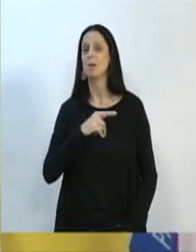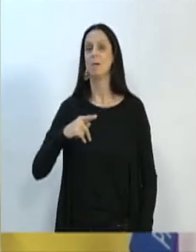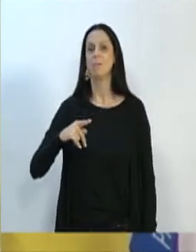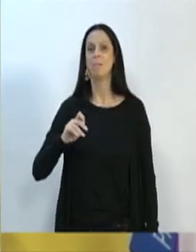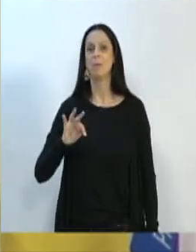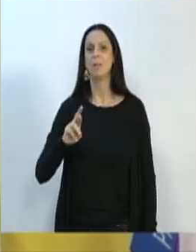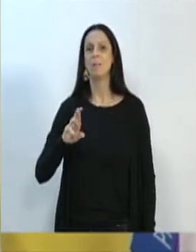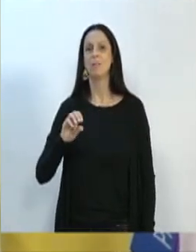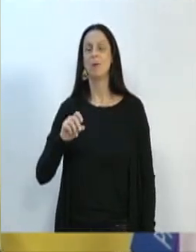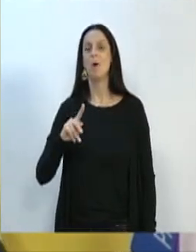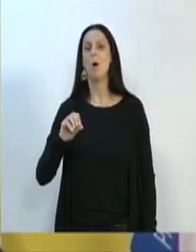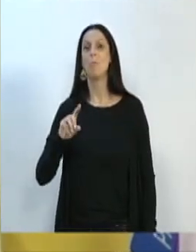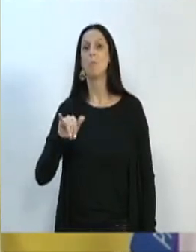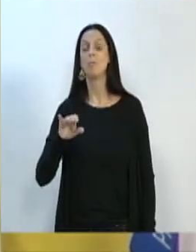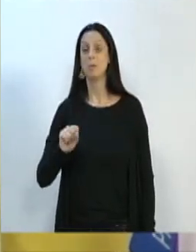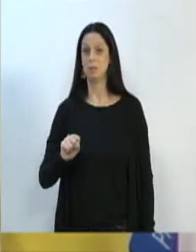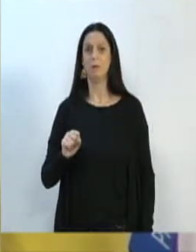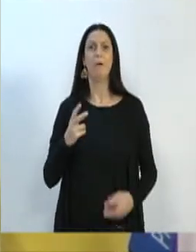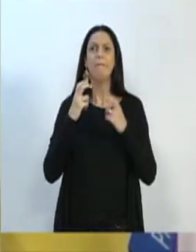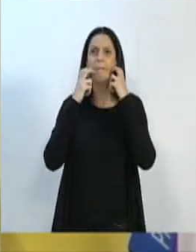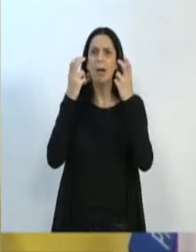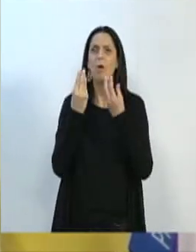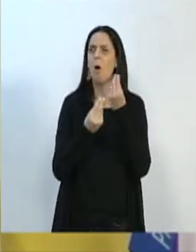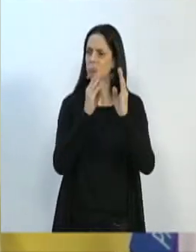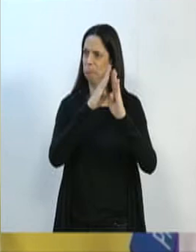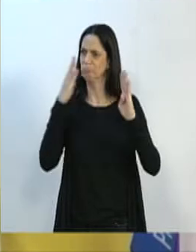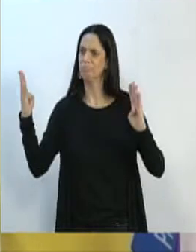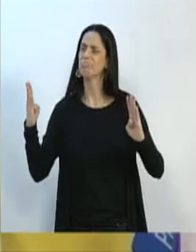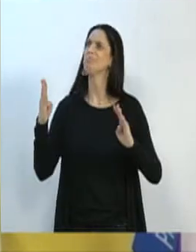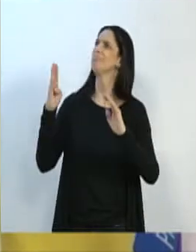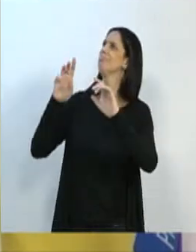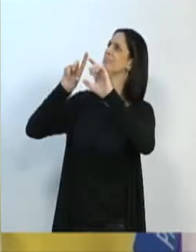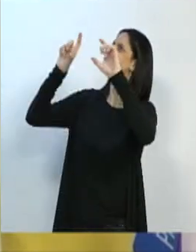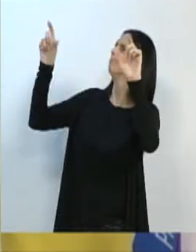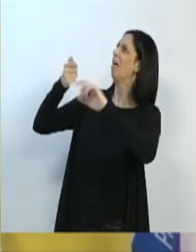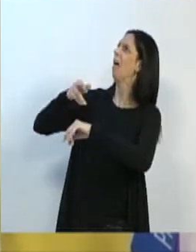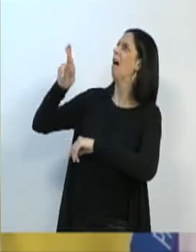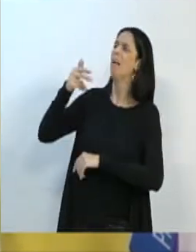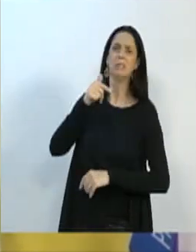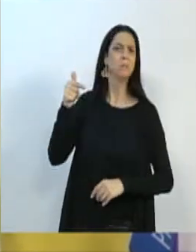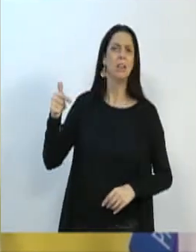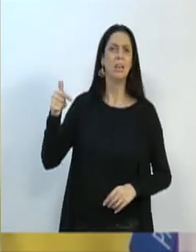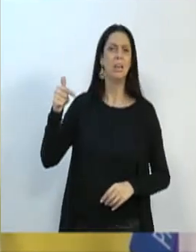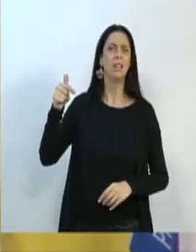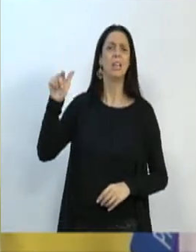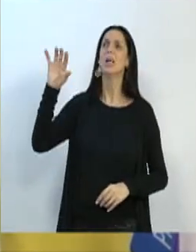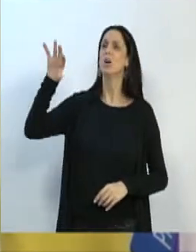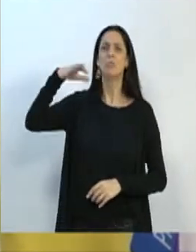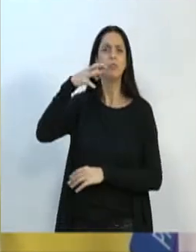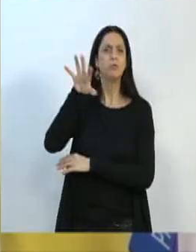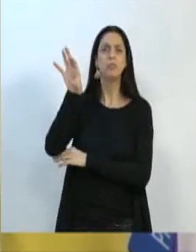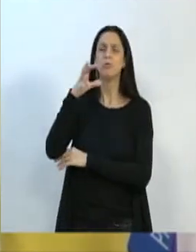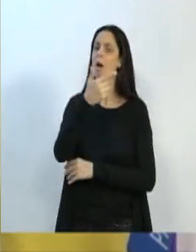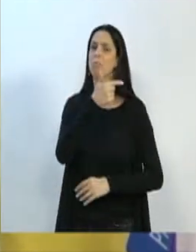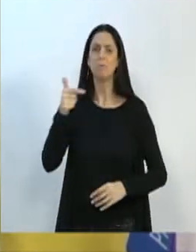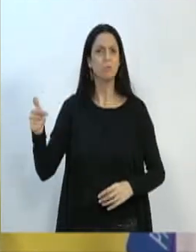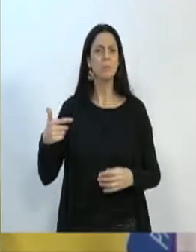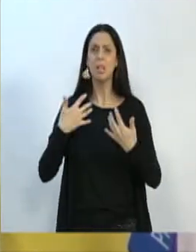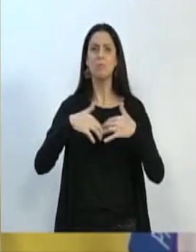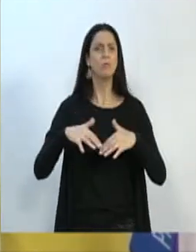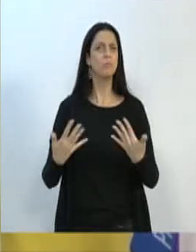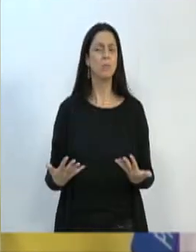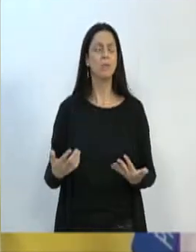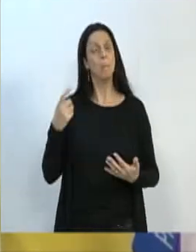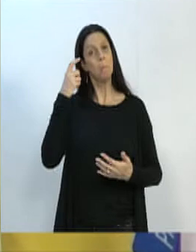vergonha que a Biblioteca Nacional no Rio de Janeiro sem ar-condicionado sem o ventilador funcionando então assim é um momento do